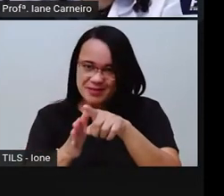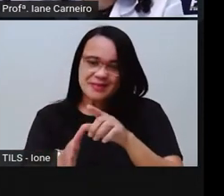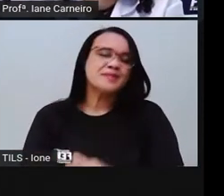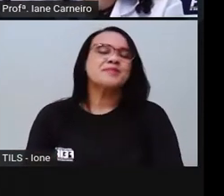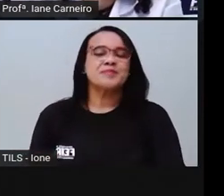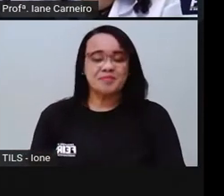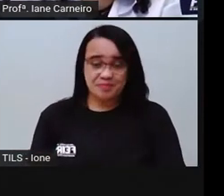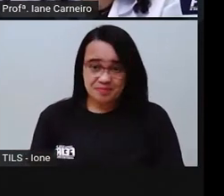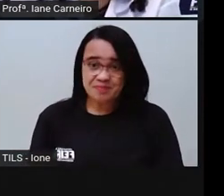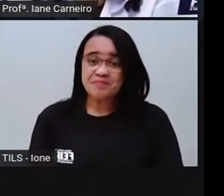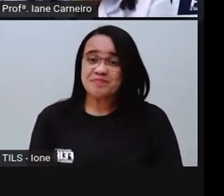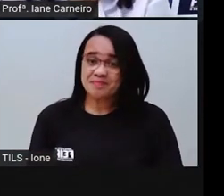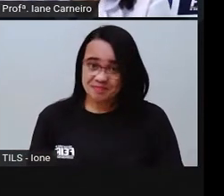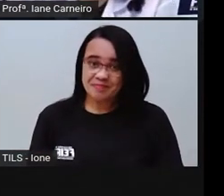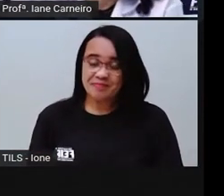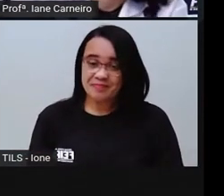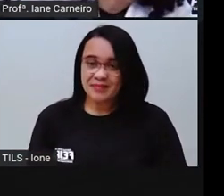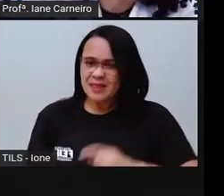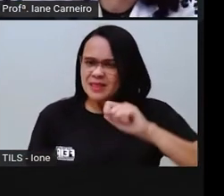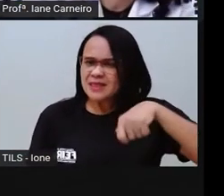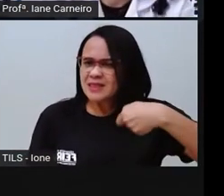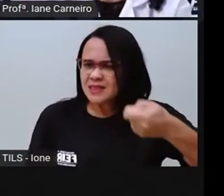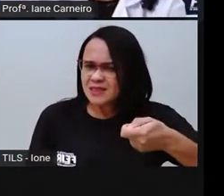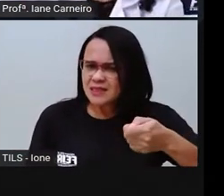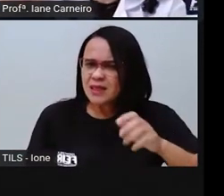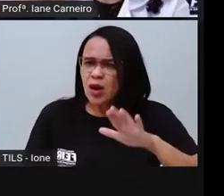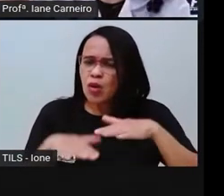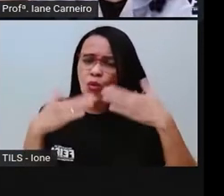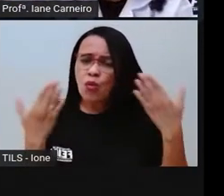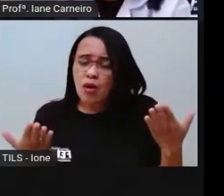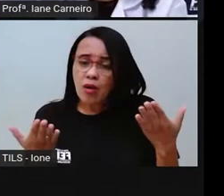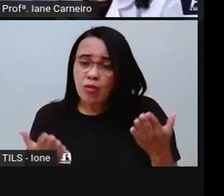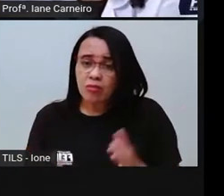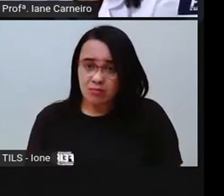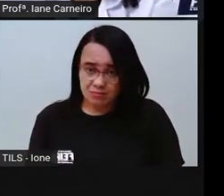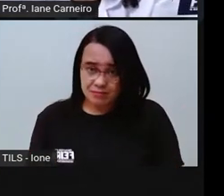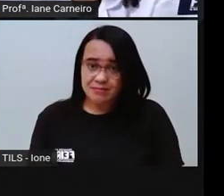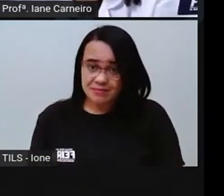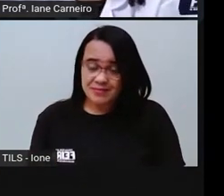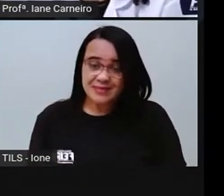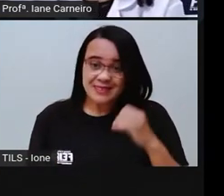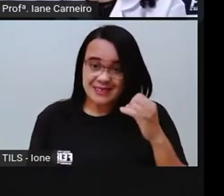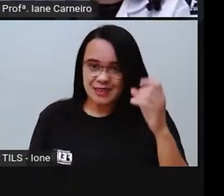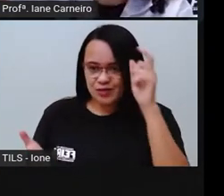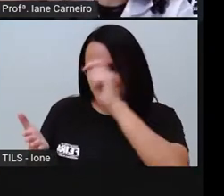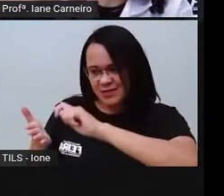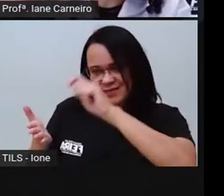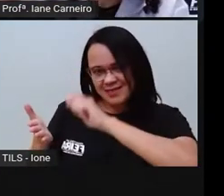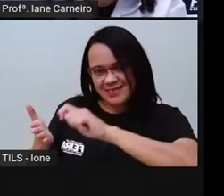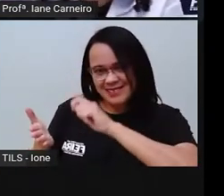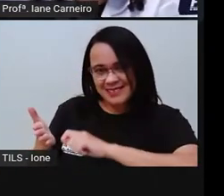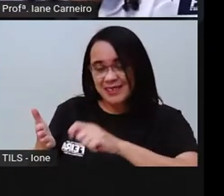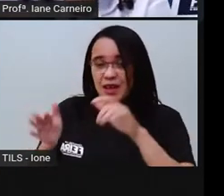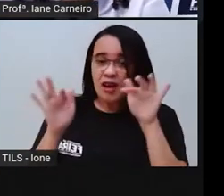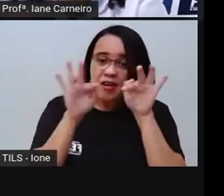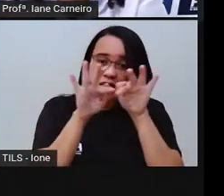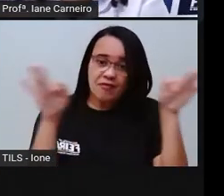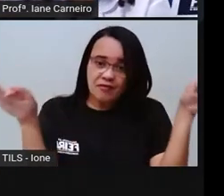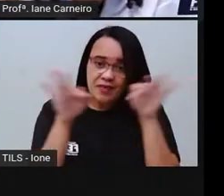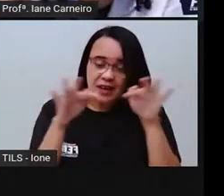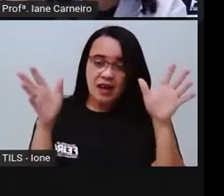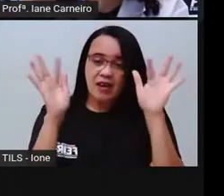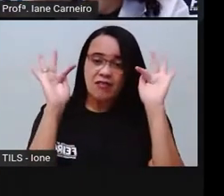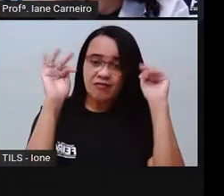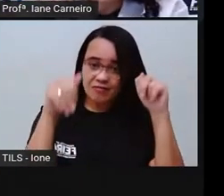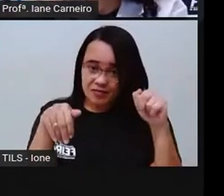isso que aquela coisa agora com vocês é que sinal é esse shampoo eu fosse escrever essa frase lá no final